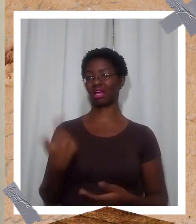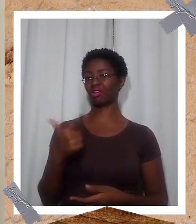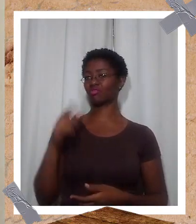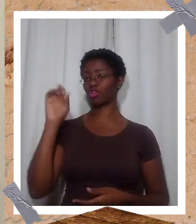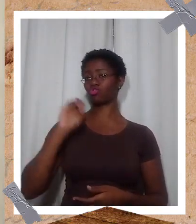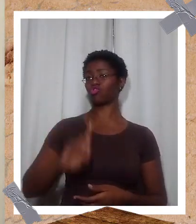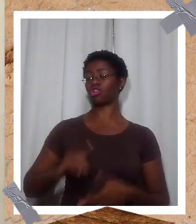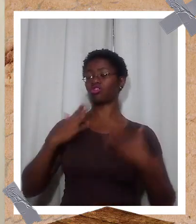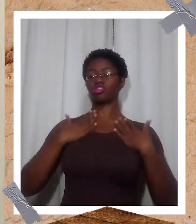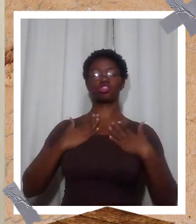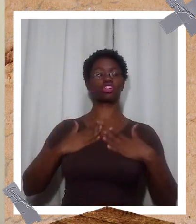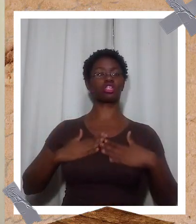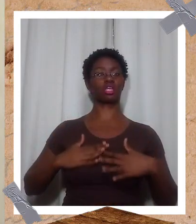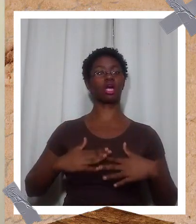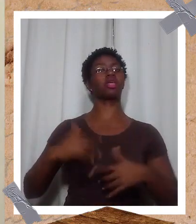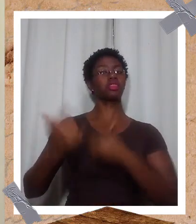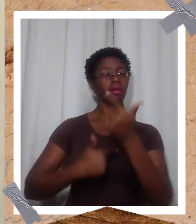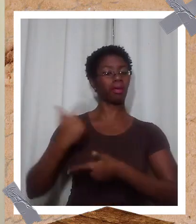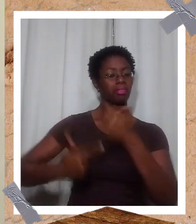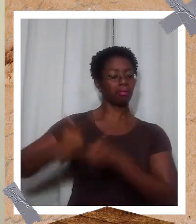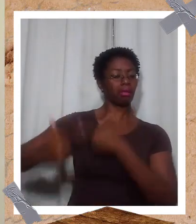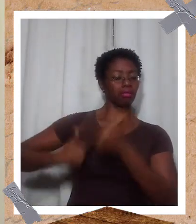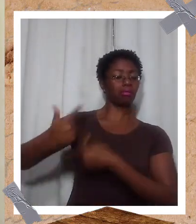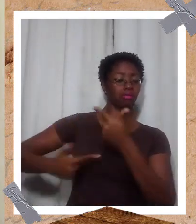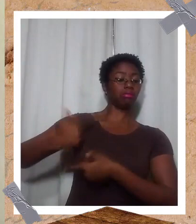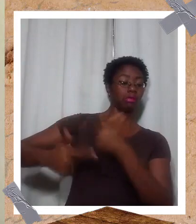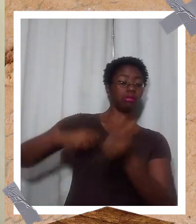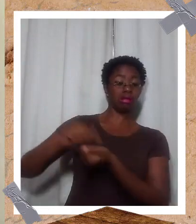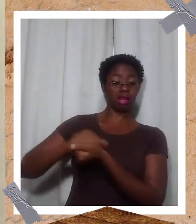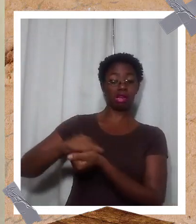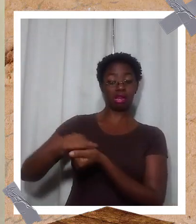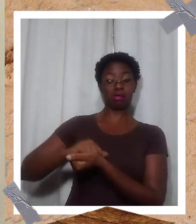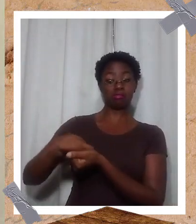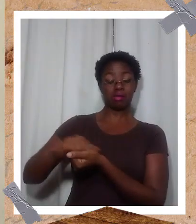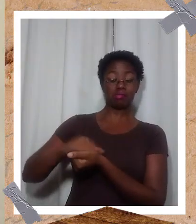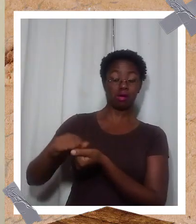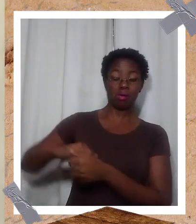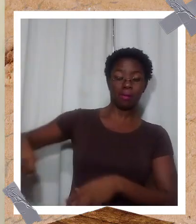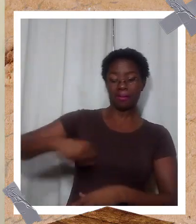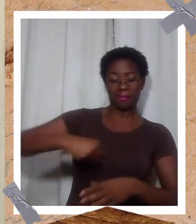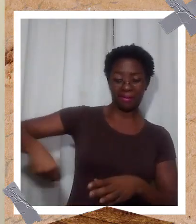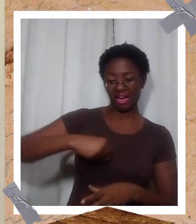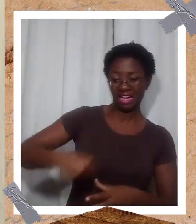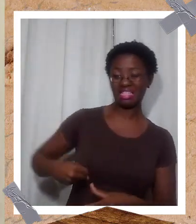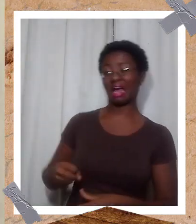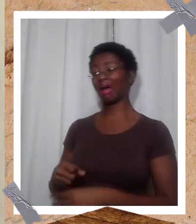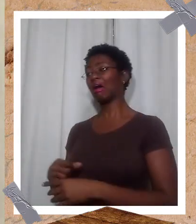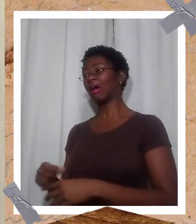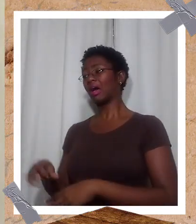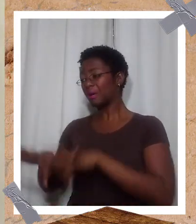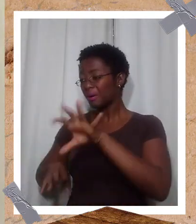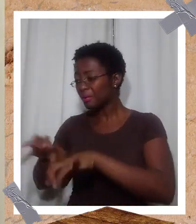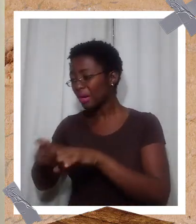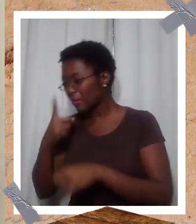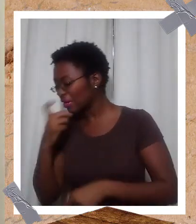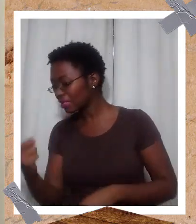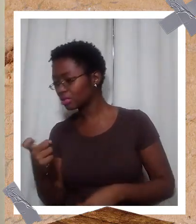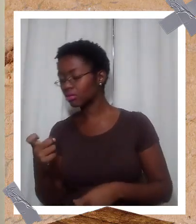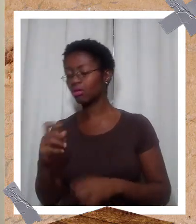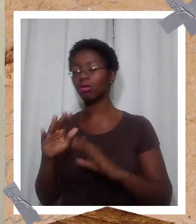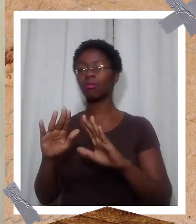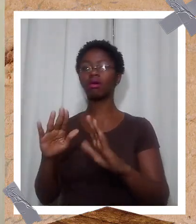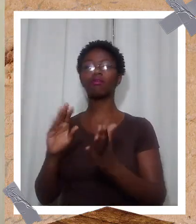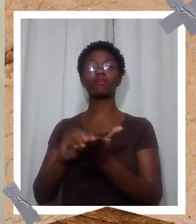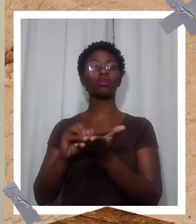de descansar. Ela trabalha de dia, ela trabalha de noite, ela lava a roupa para fora. E ela está sempre, como ela falou, em falta de